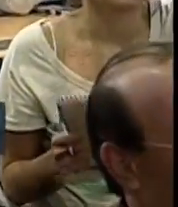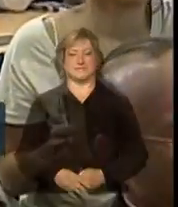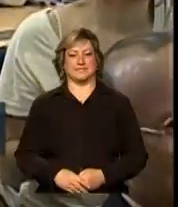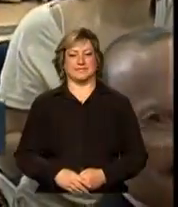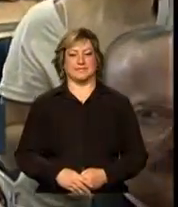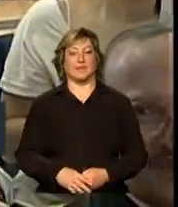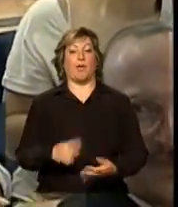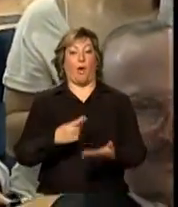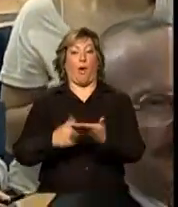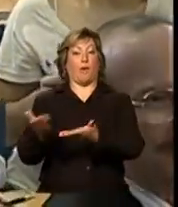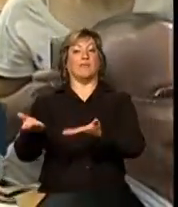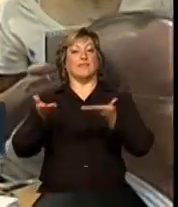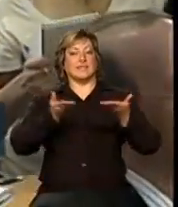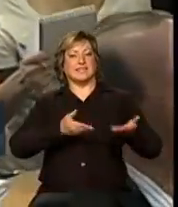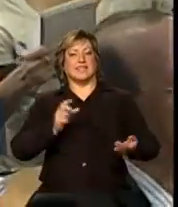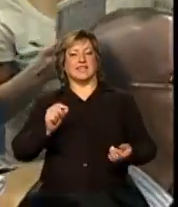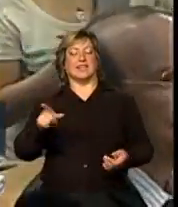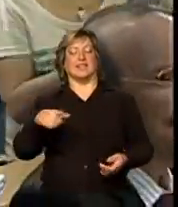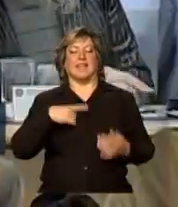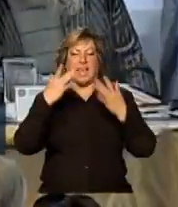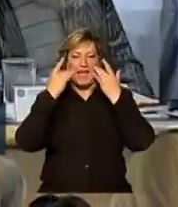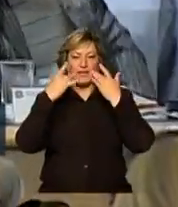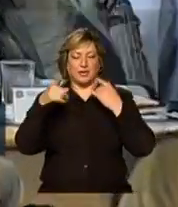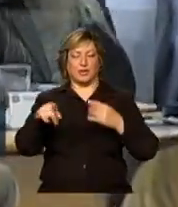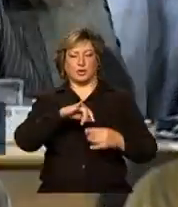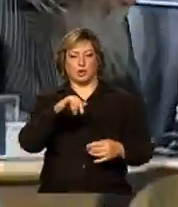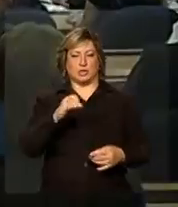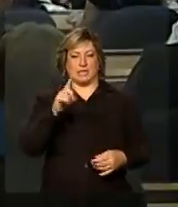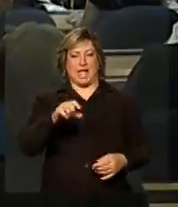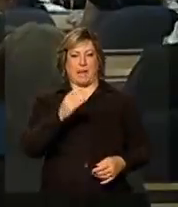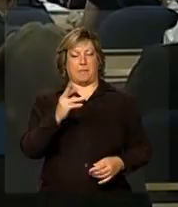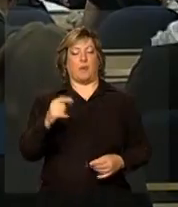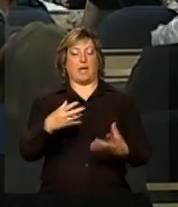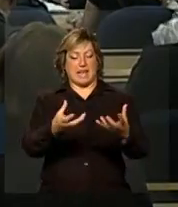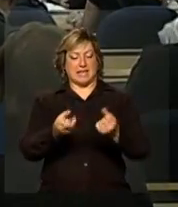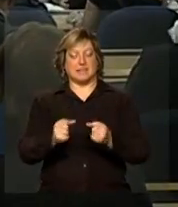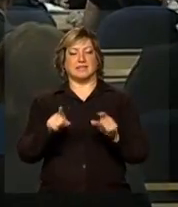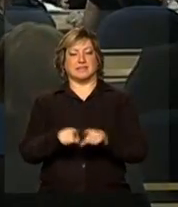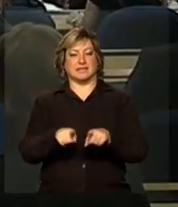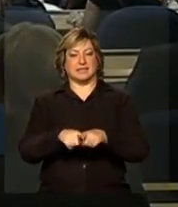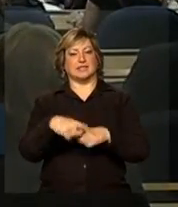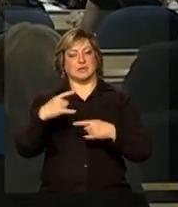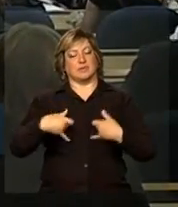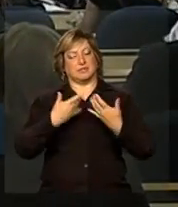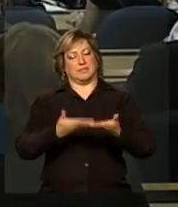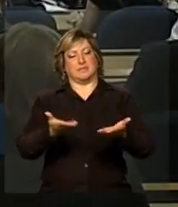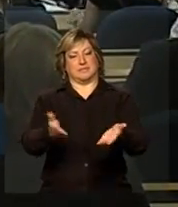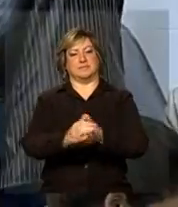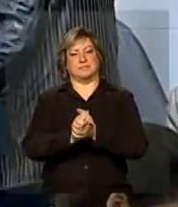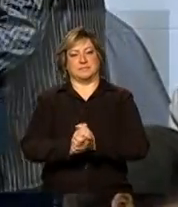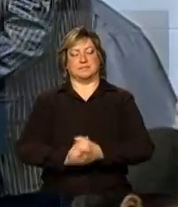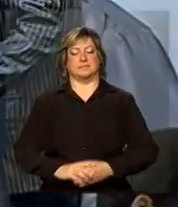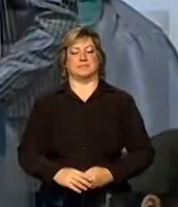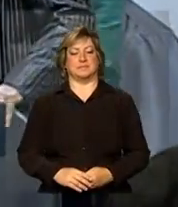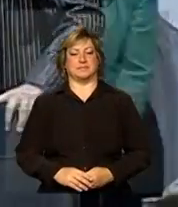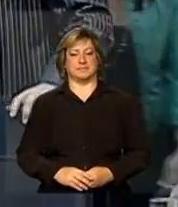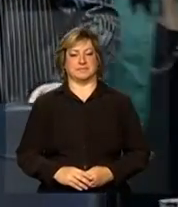Convidamos o ator José de Abreu para receber das mãos do senhor ministro a sua homenagem.